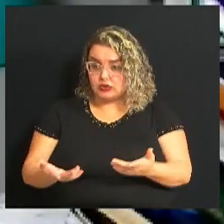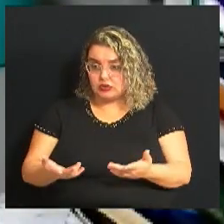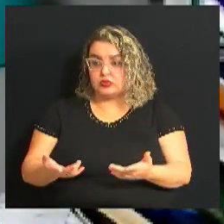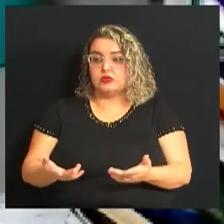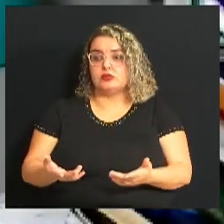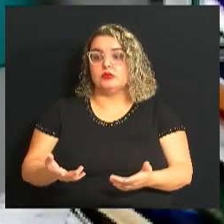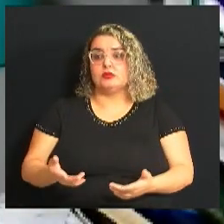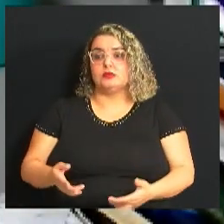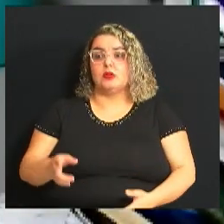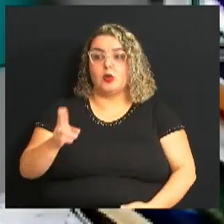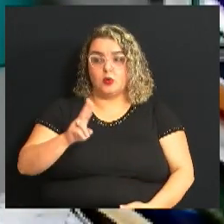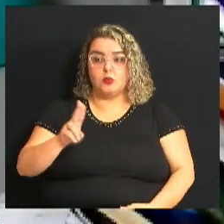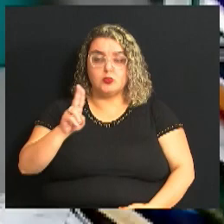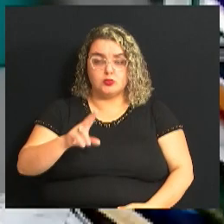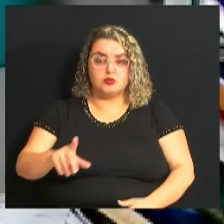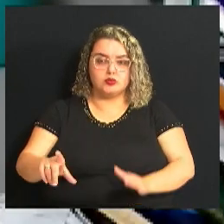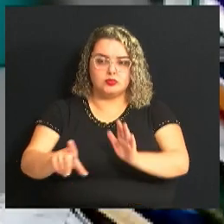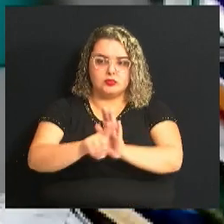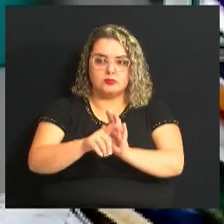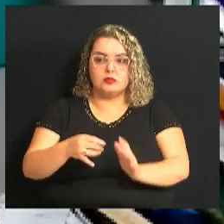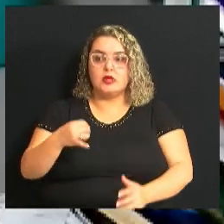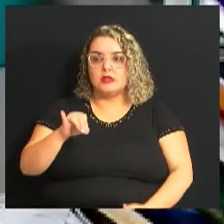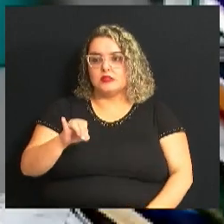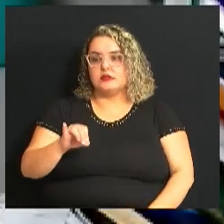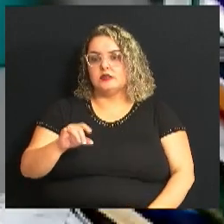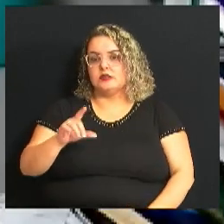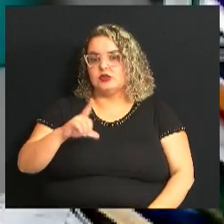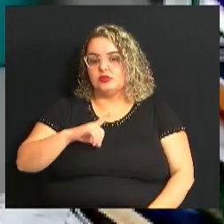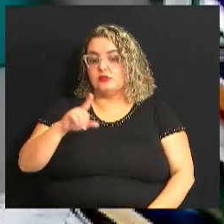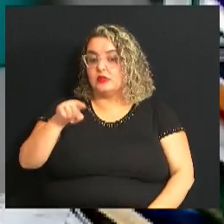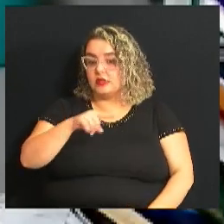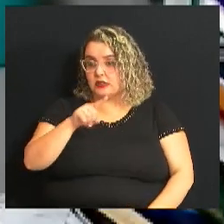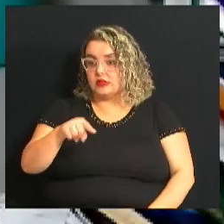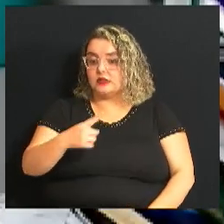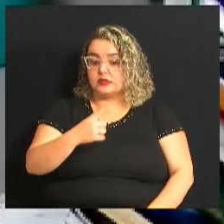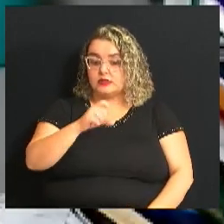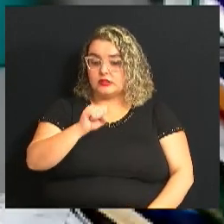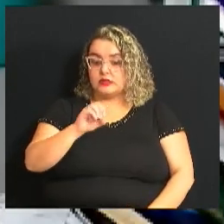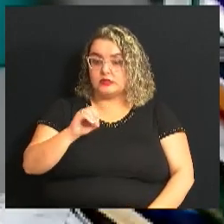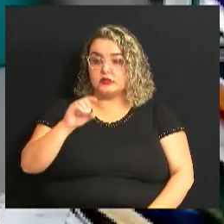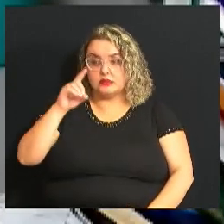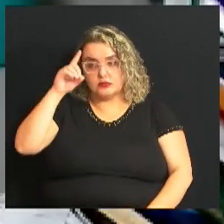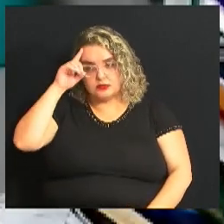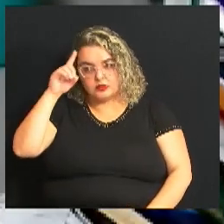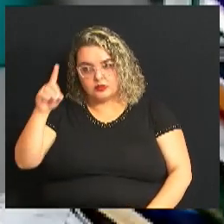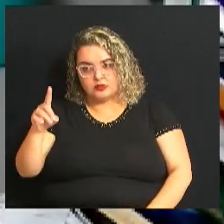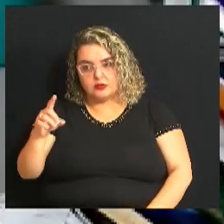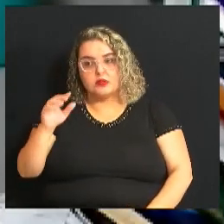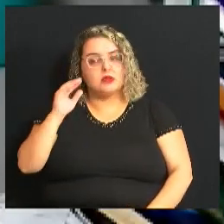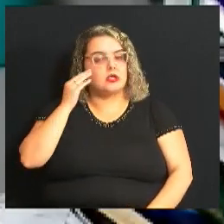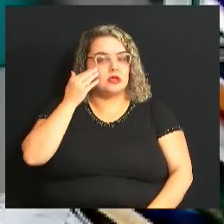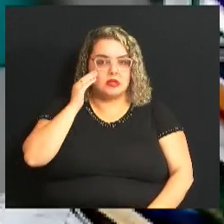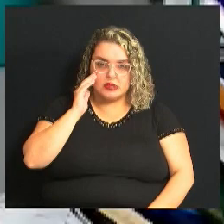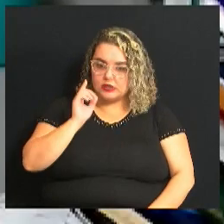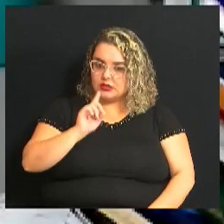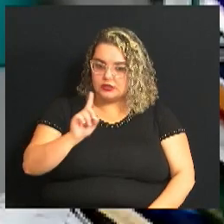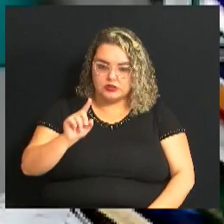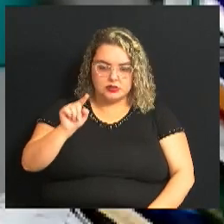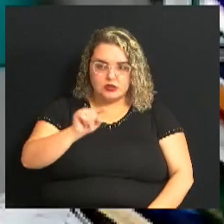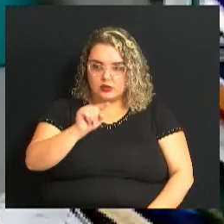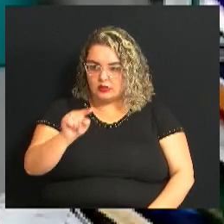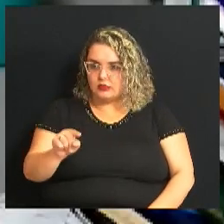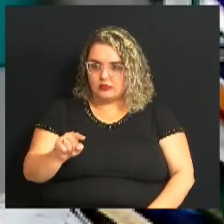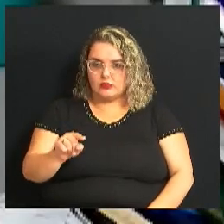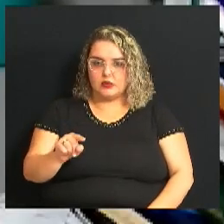dessa legislação, mas se houver negativa nesses 180 dias, a gente entende que não é uma negativa